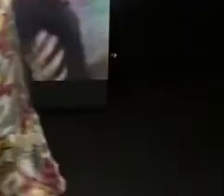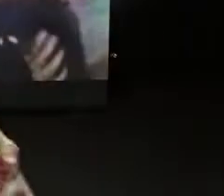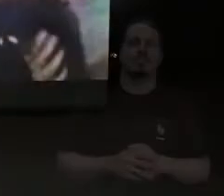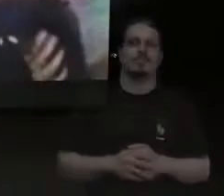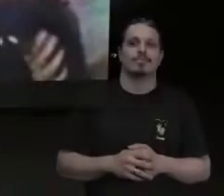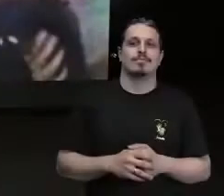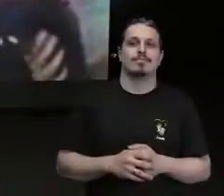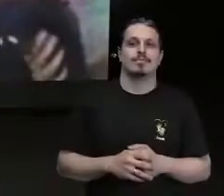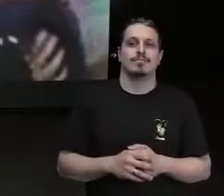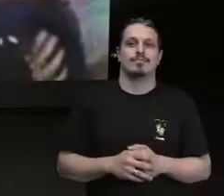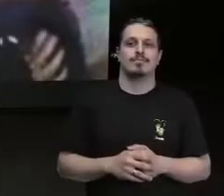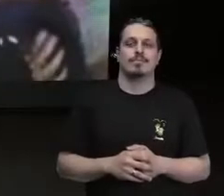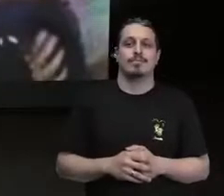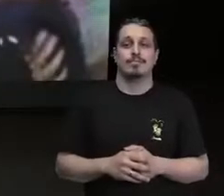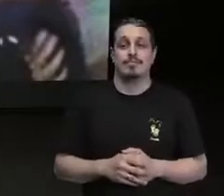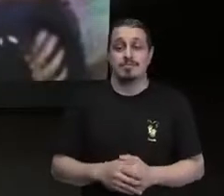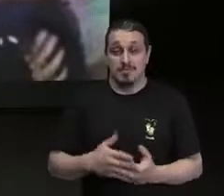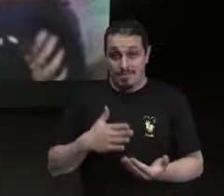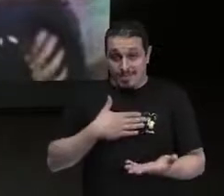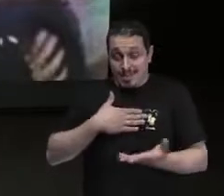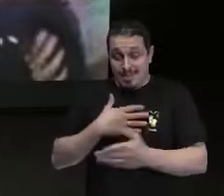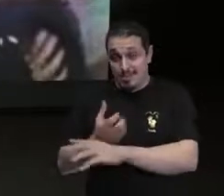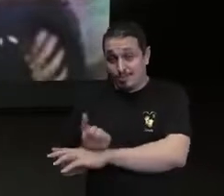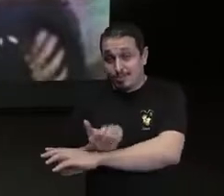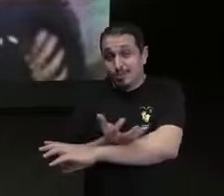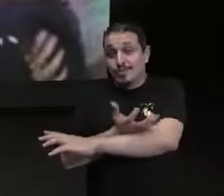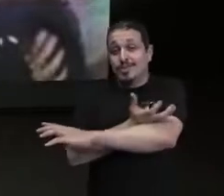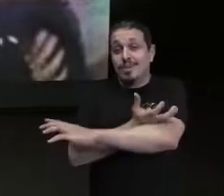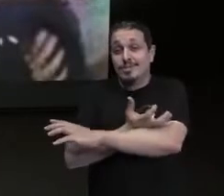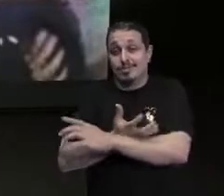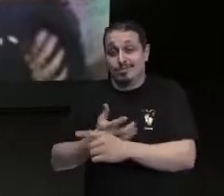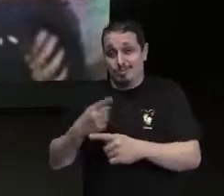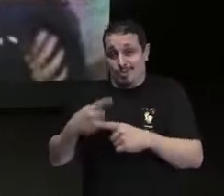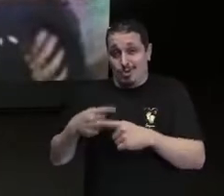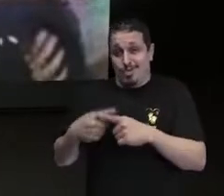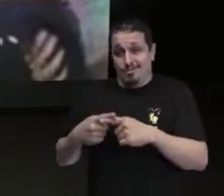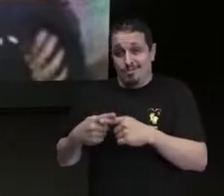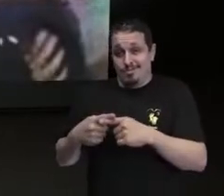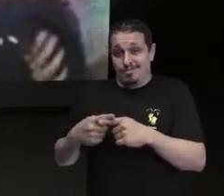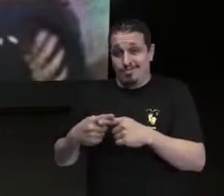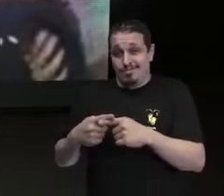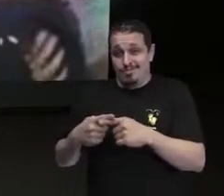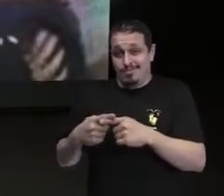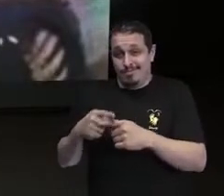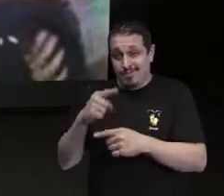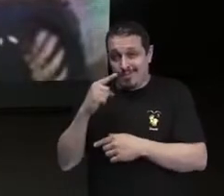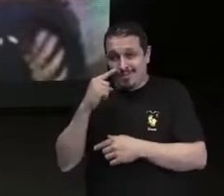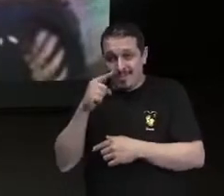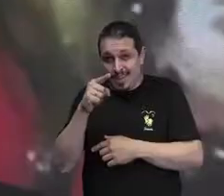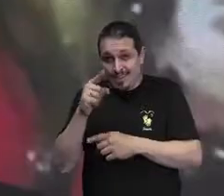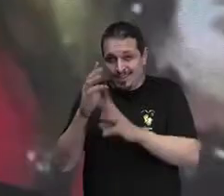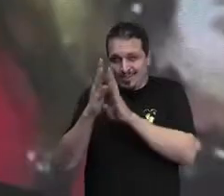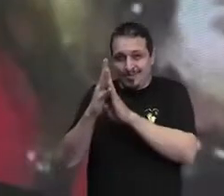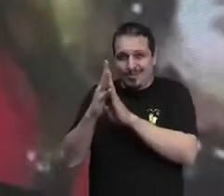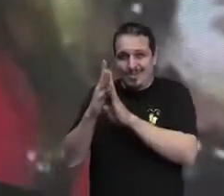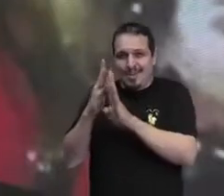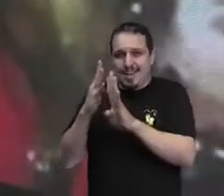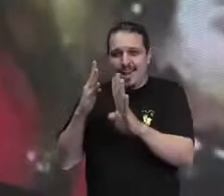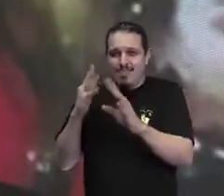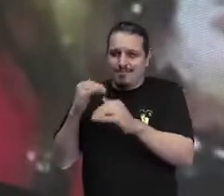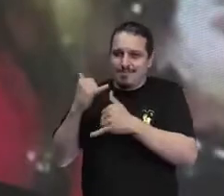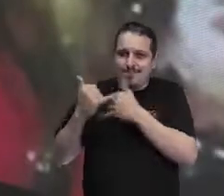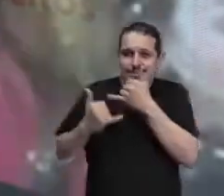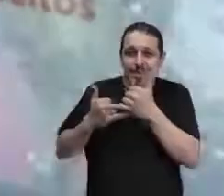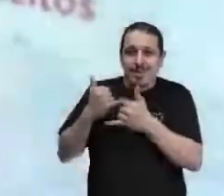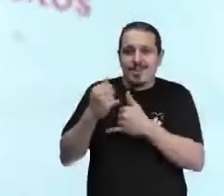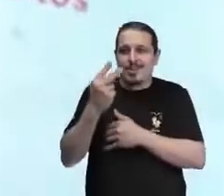Eu me arrepio sempre que eu vejo esse vídeo. A nossa a rodinha, a fila que foi puxada por duas pessoas